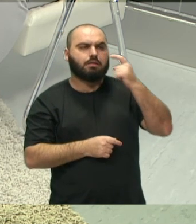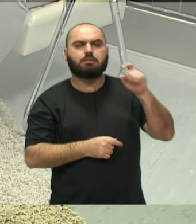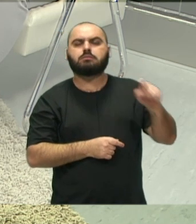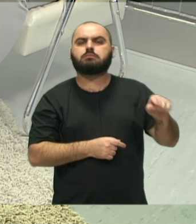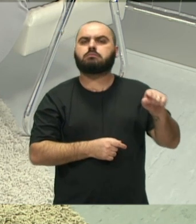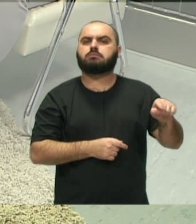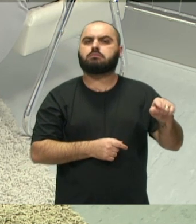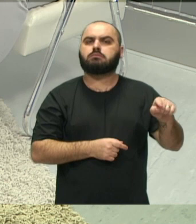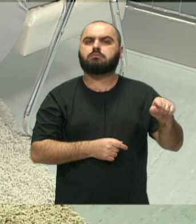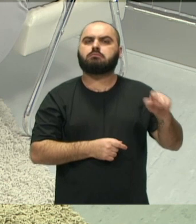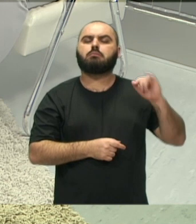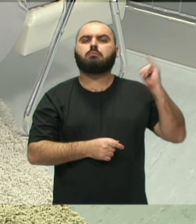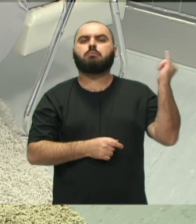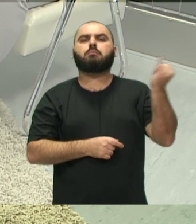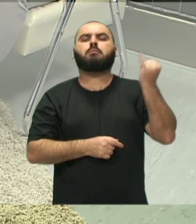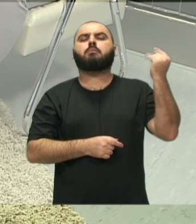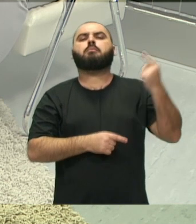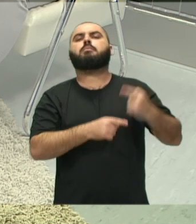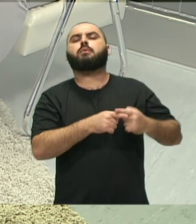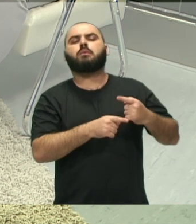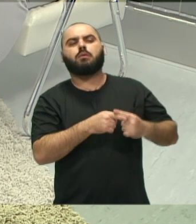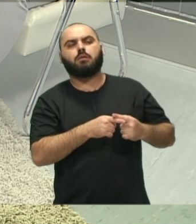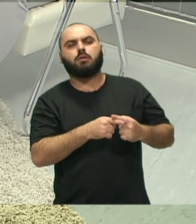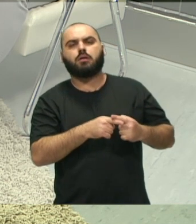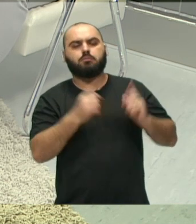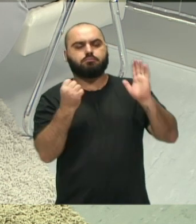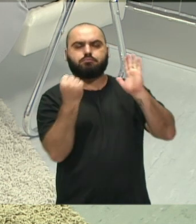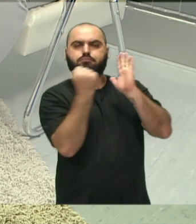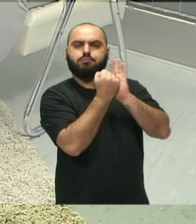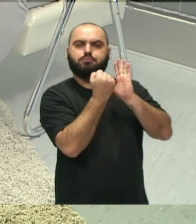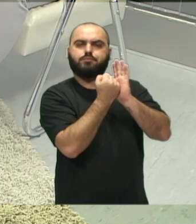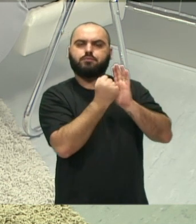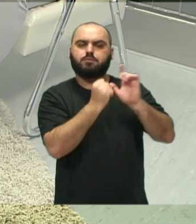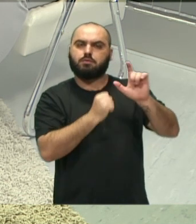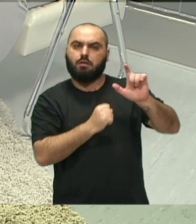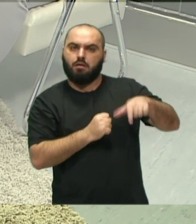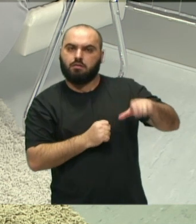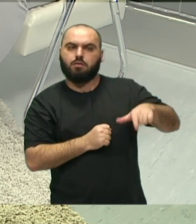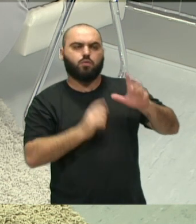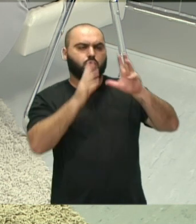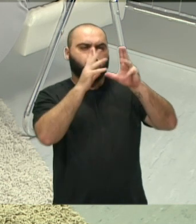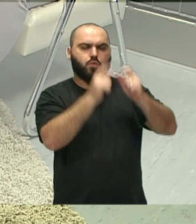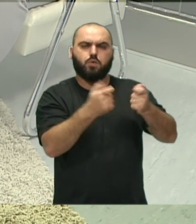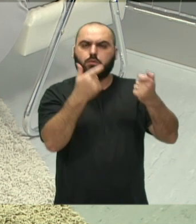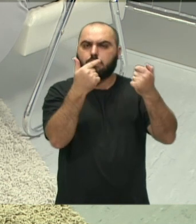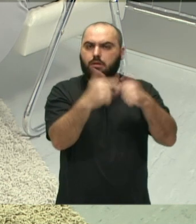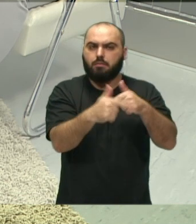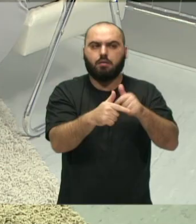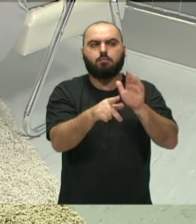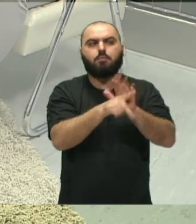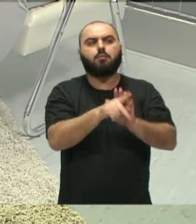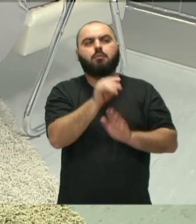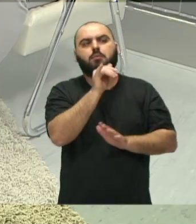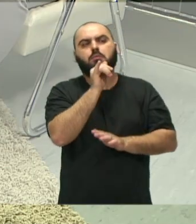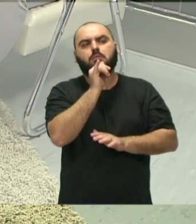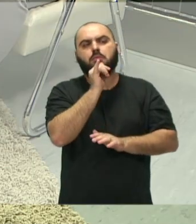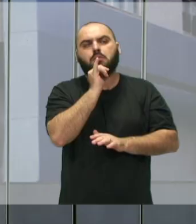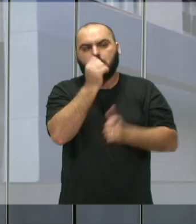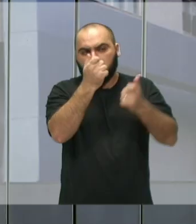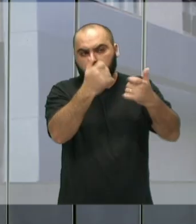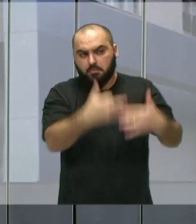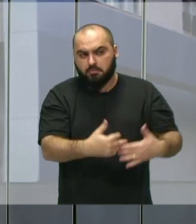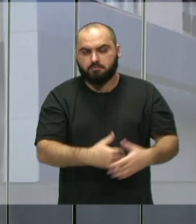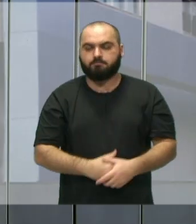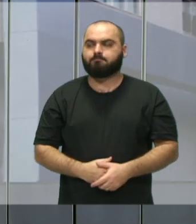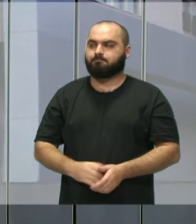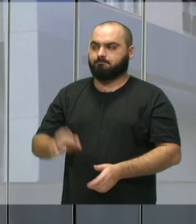do símbolo na carteira para toda a demanda de política pública dessa de prioridade, um dos exemplos, né, vereador? Bom,